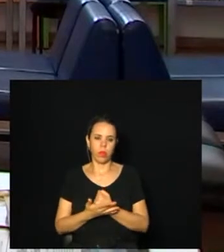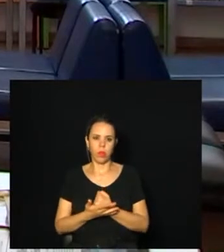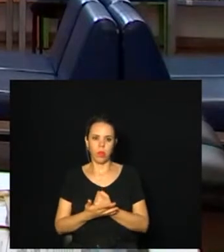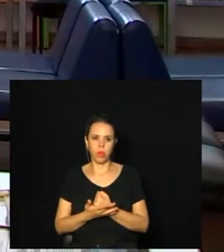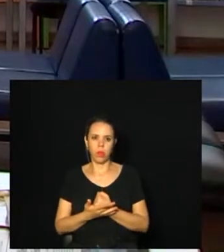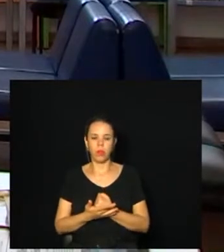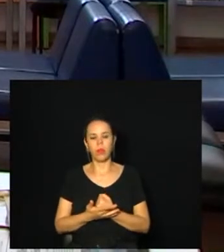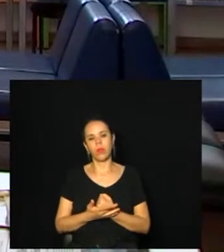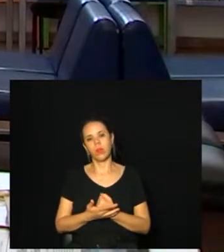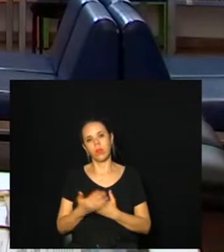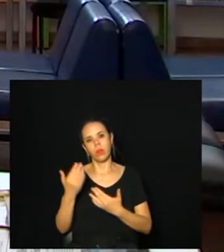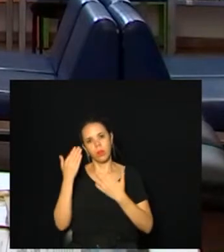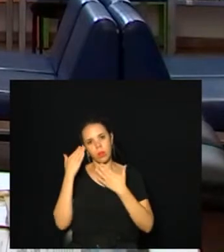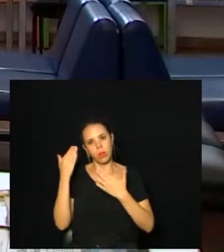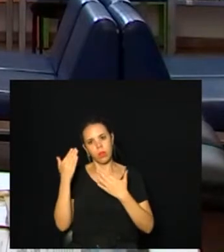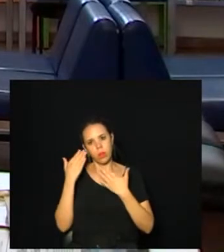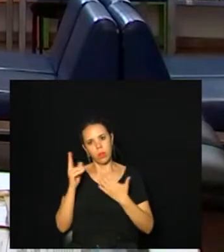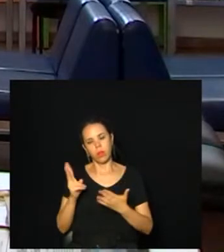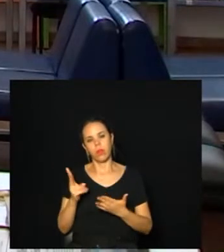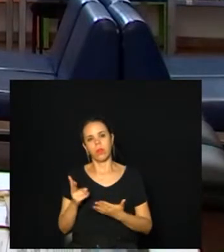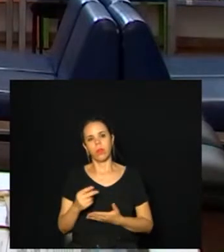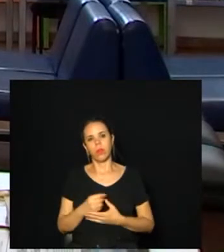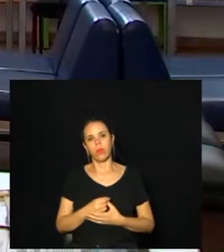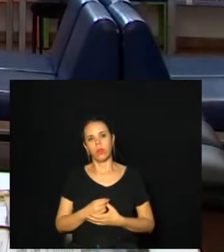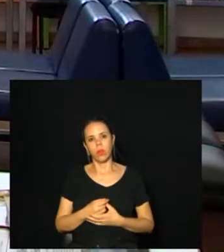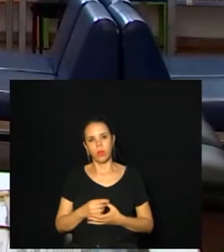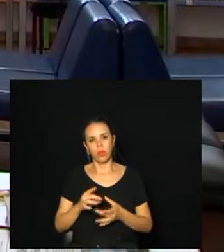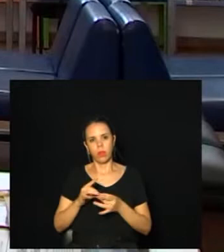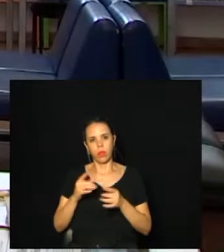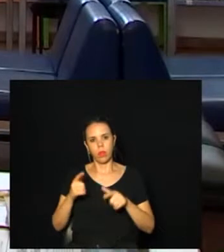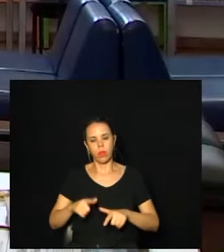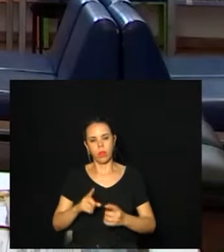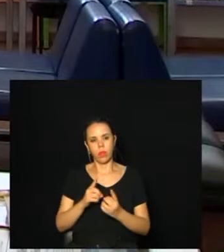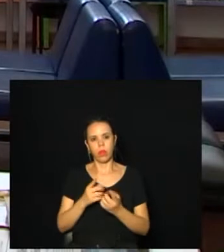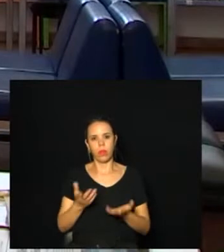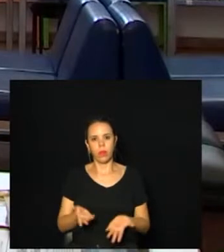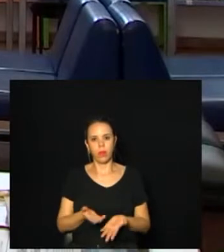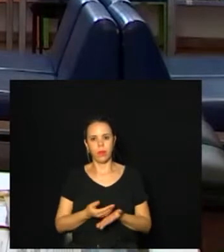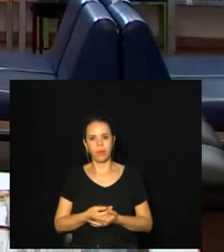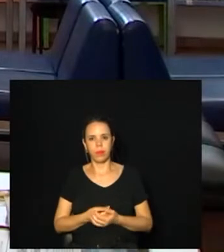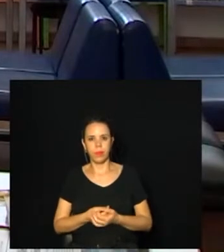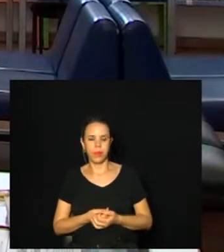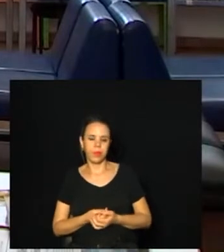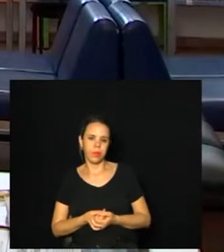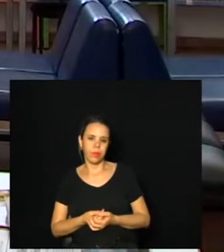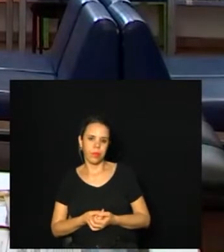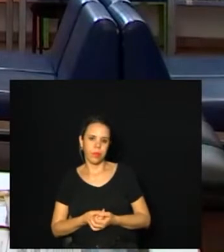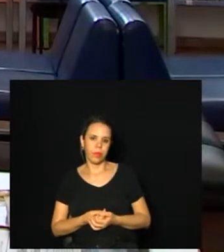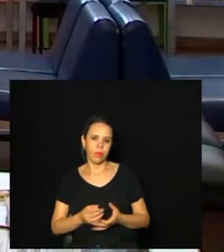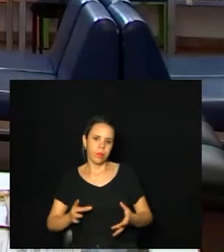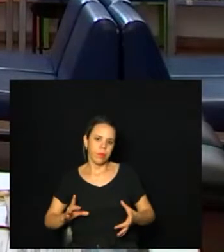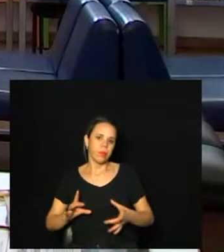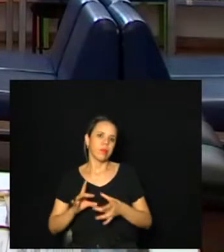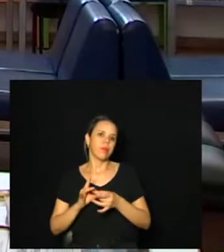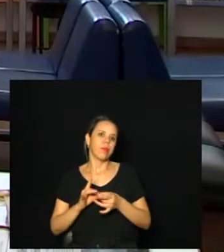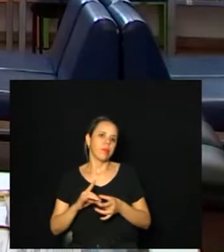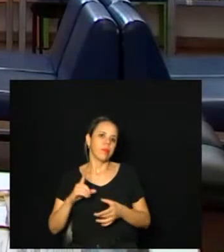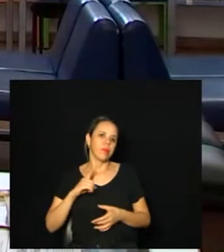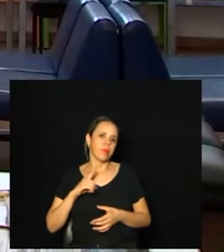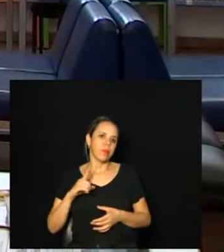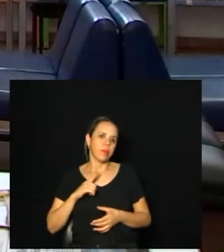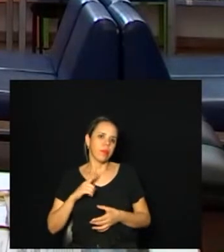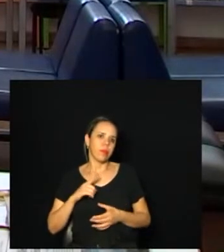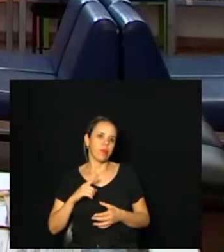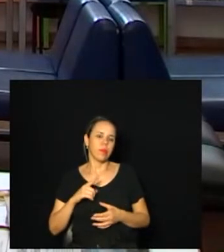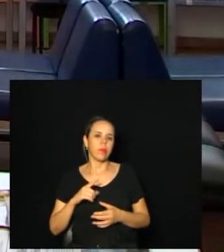Solidários, que eu agradeço e sempre renovo nosso espaço para atendê-los, e também a parceria que a biblioteca teve com o Lá dos